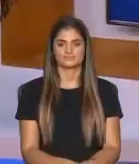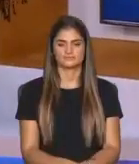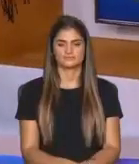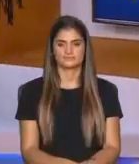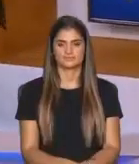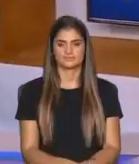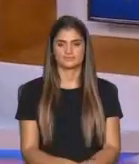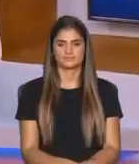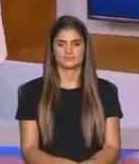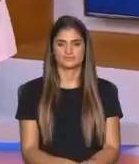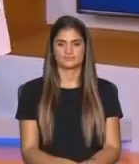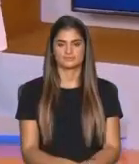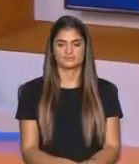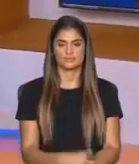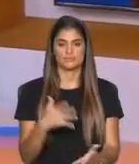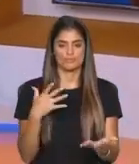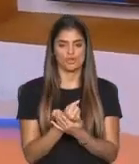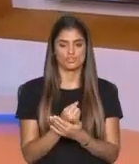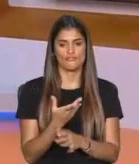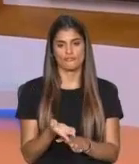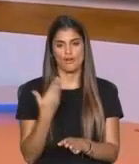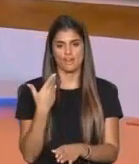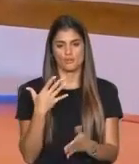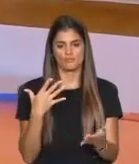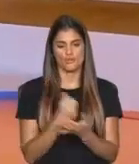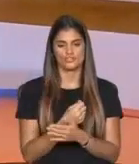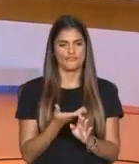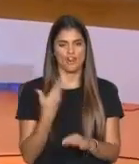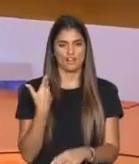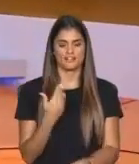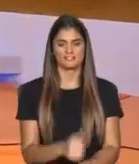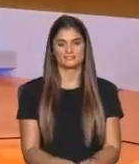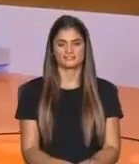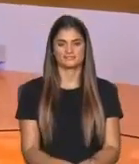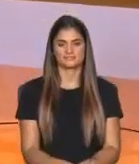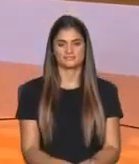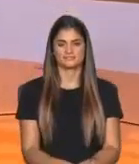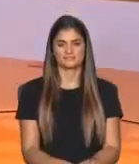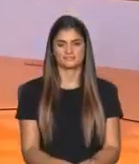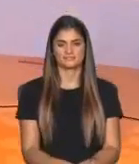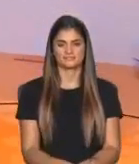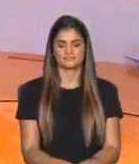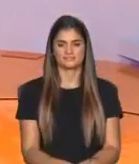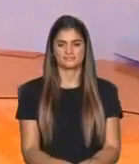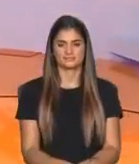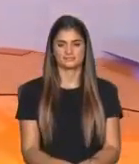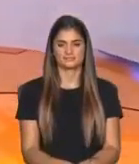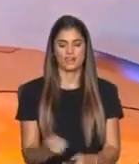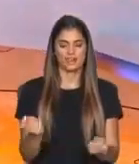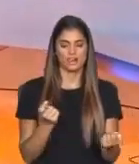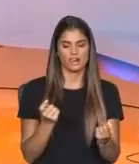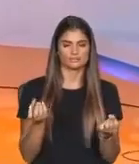Tiro-te a mosca do rabo, tiro-te a mosca do rabo, sem fazer muita